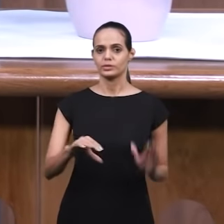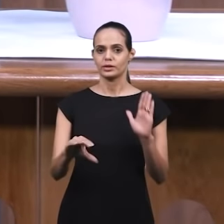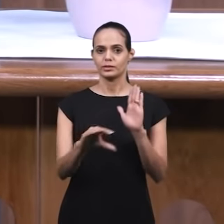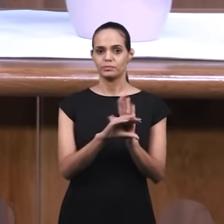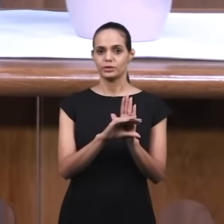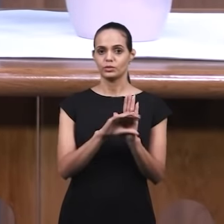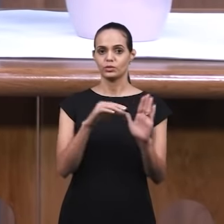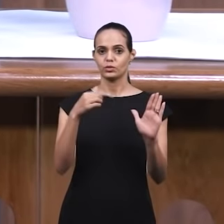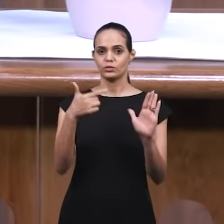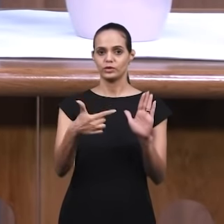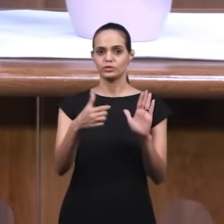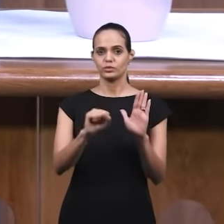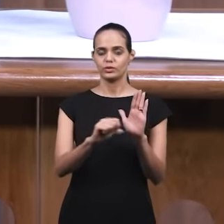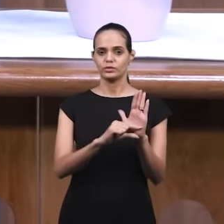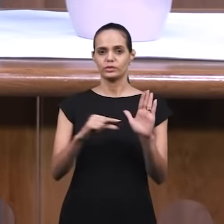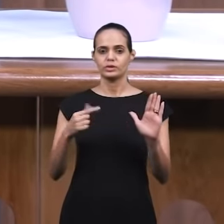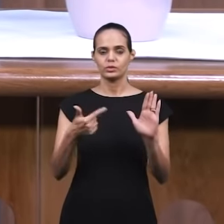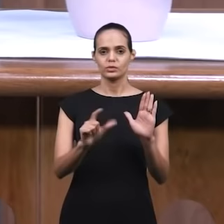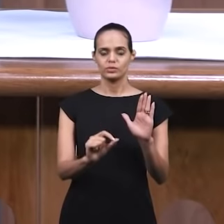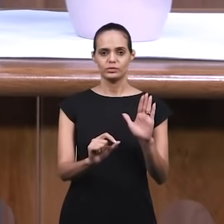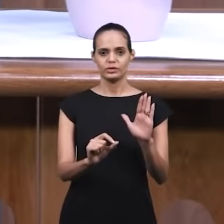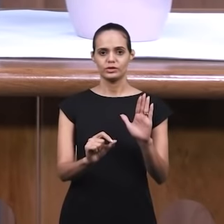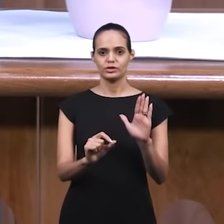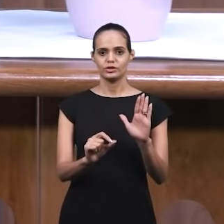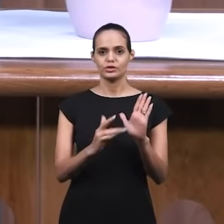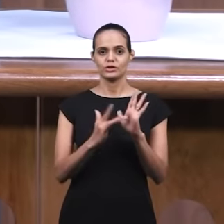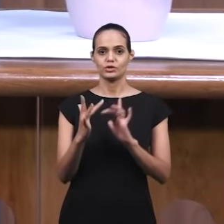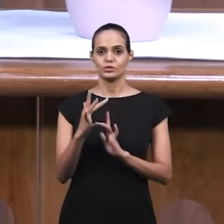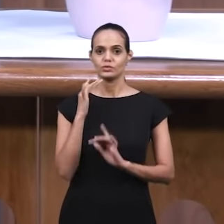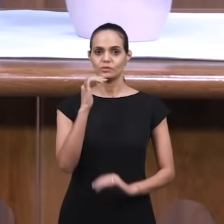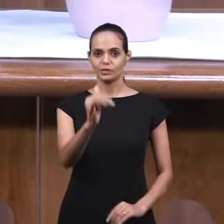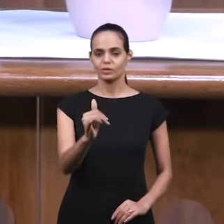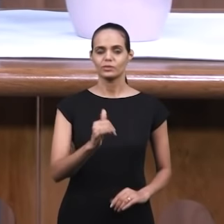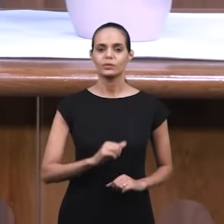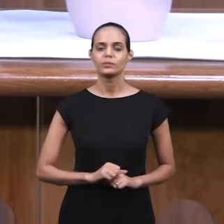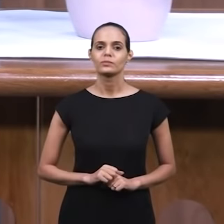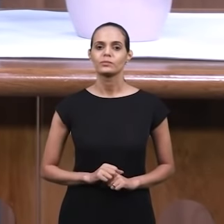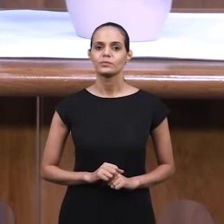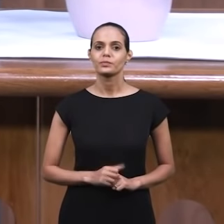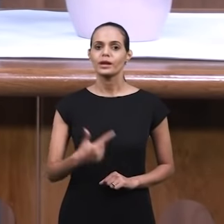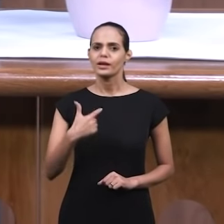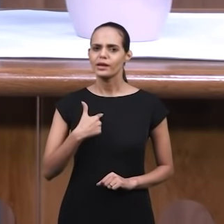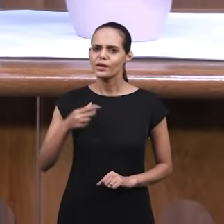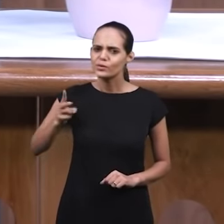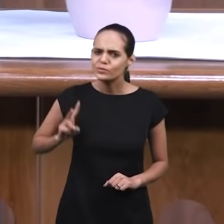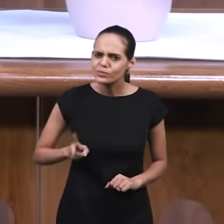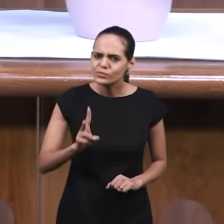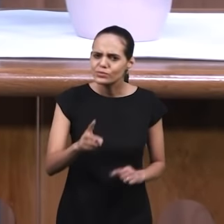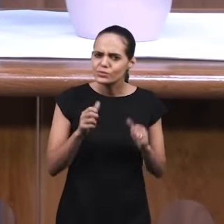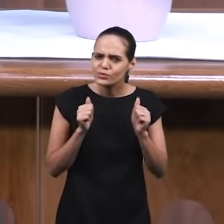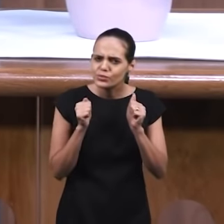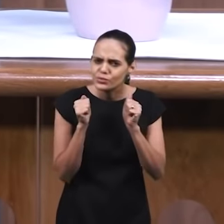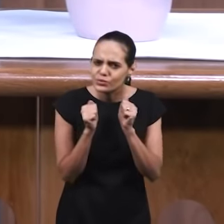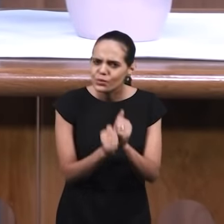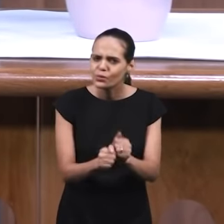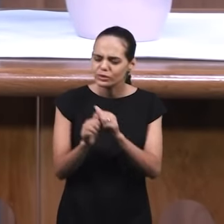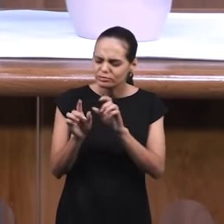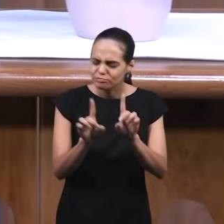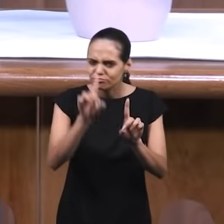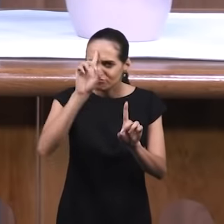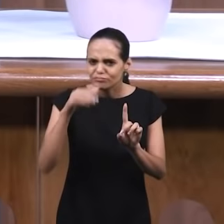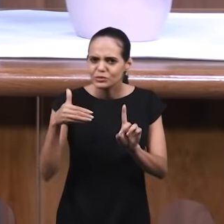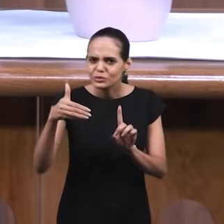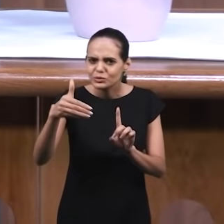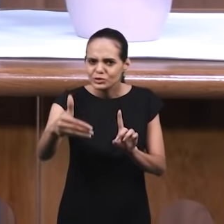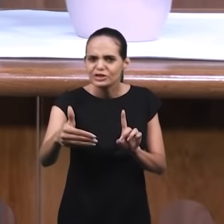no capítulo 28, versículo 20, o Senhor Jesus disse: "Eis que eu estou convosco todos os dias,